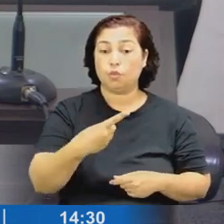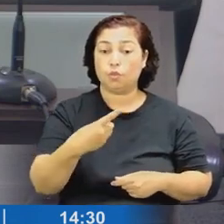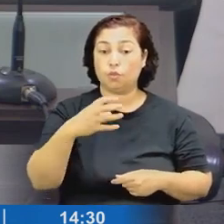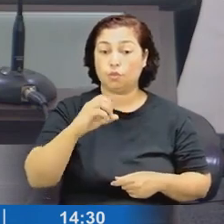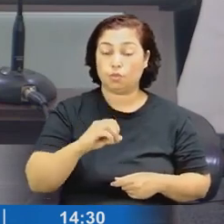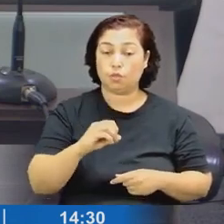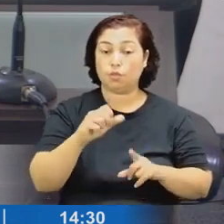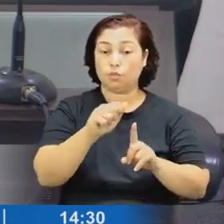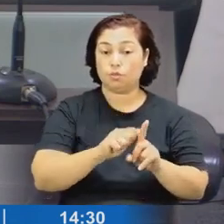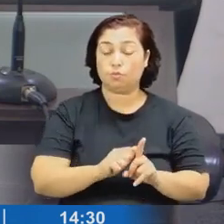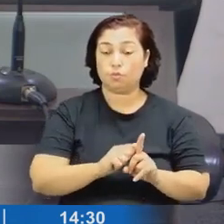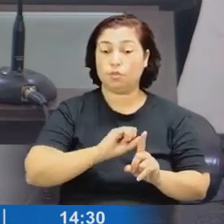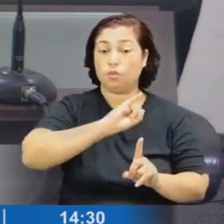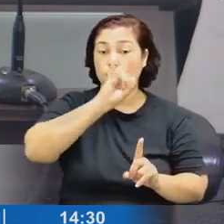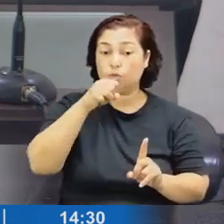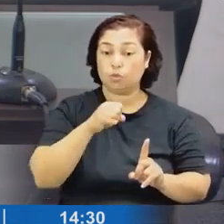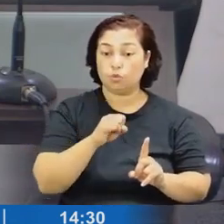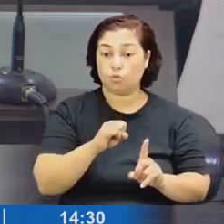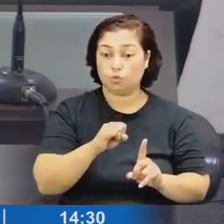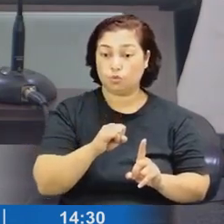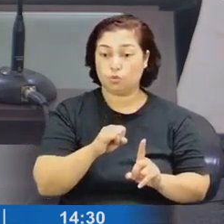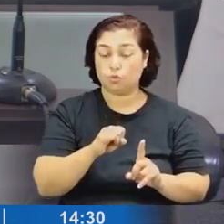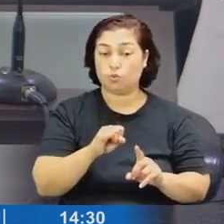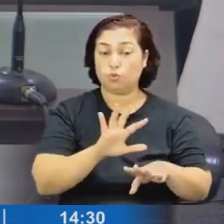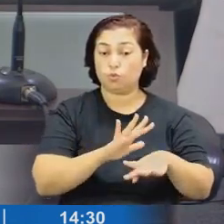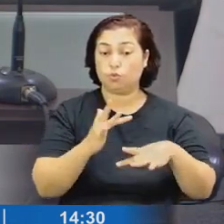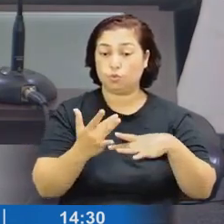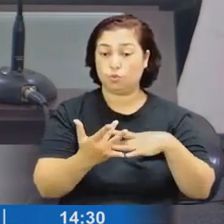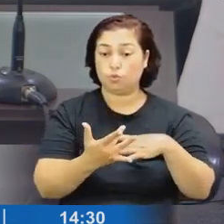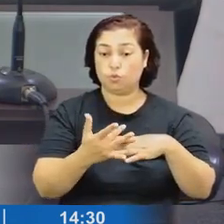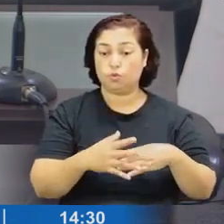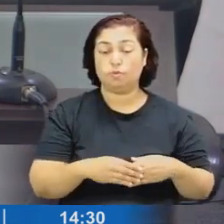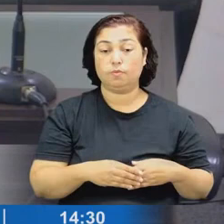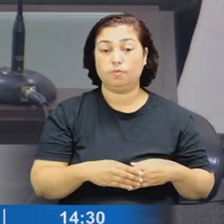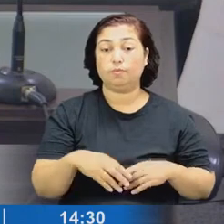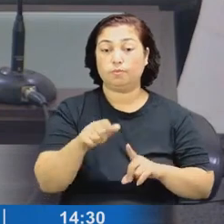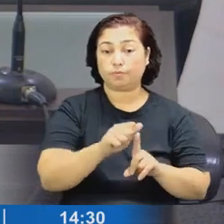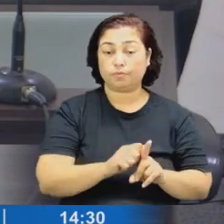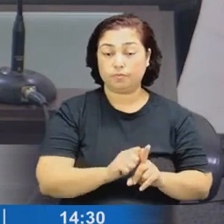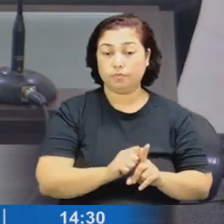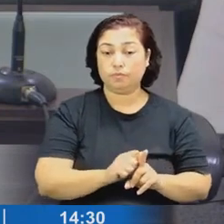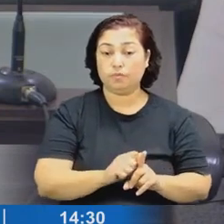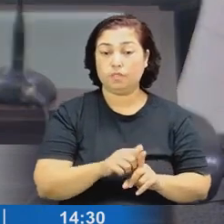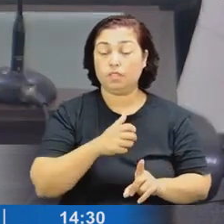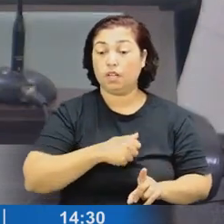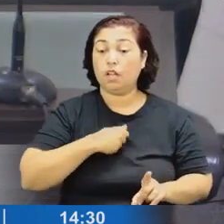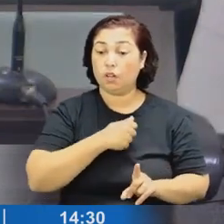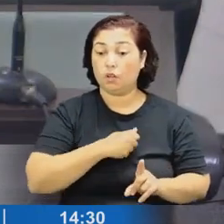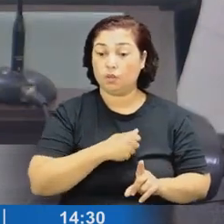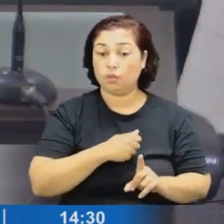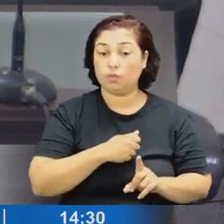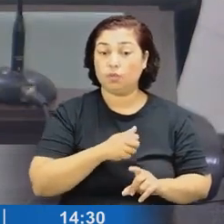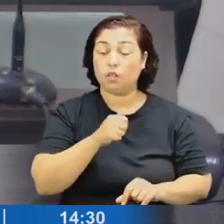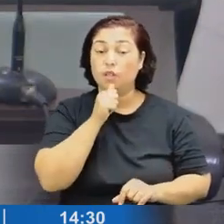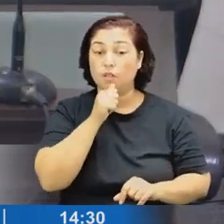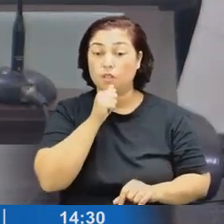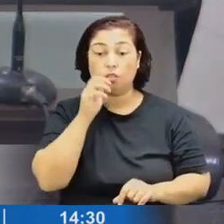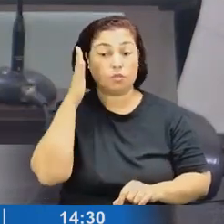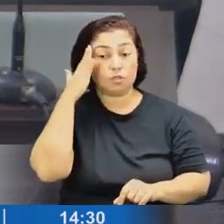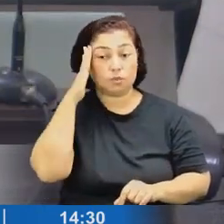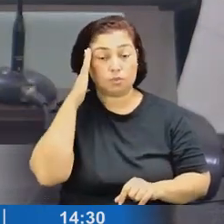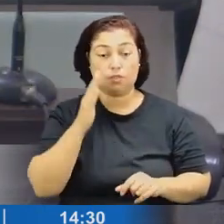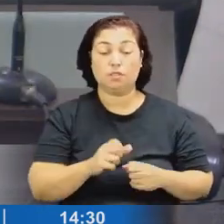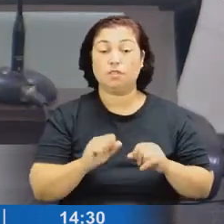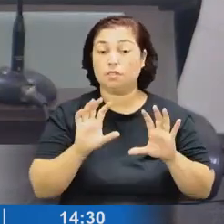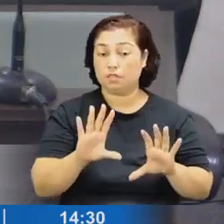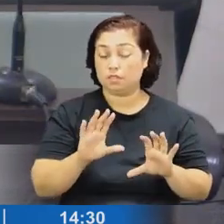falar sobre redes sociais e conteúdo de engajamento em agosto é uma data ainda vai ser definida e a gente assim